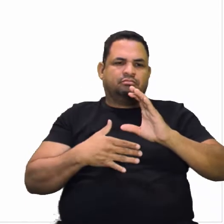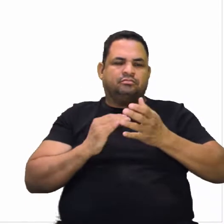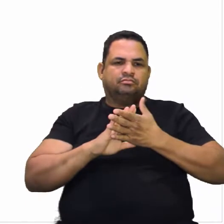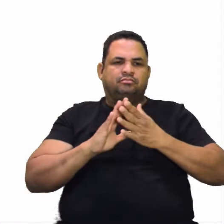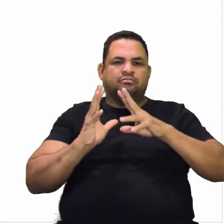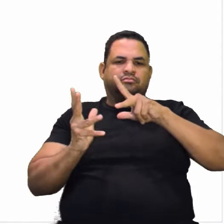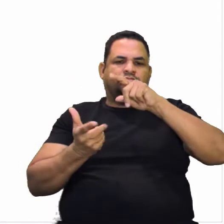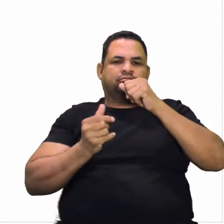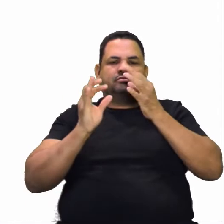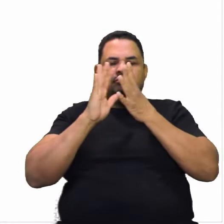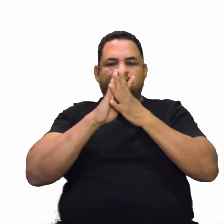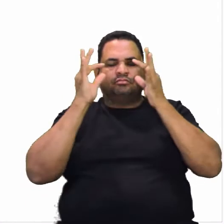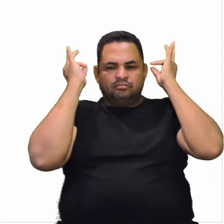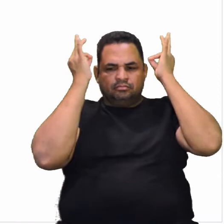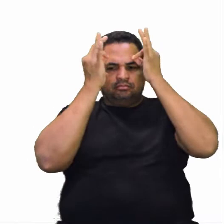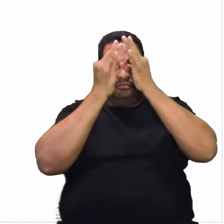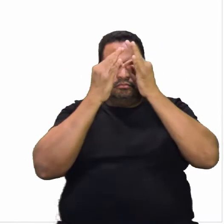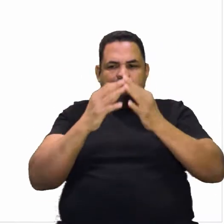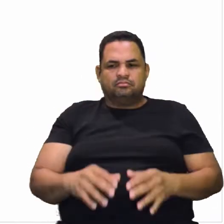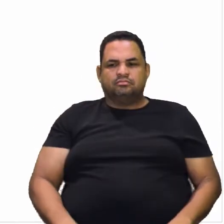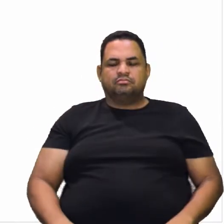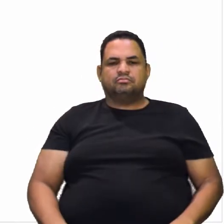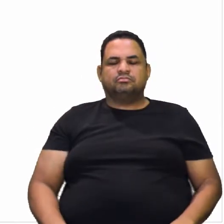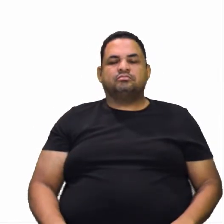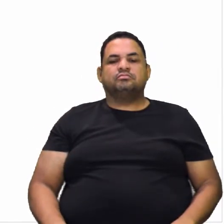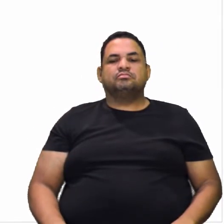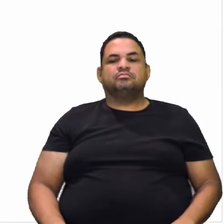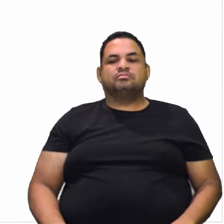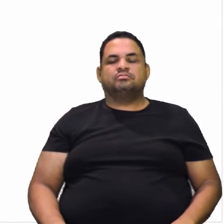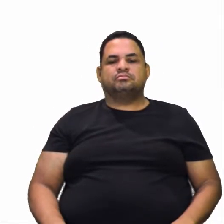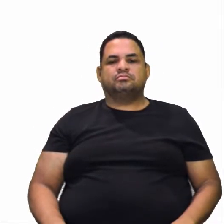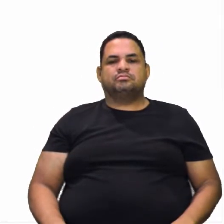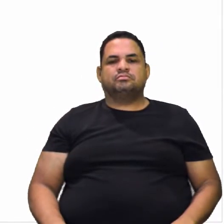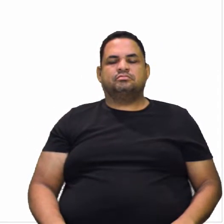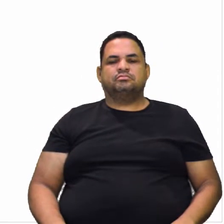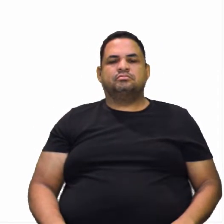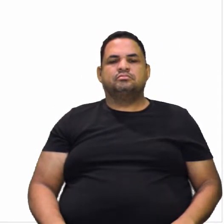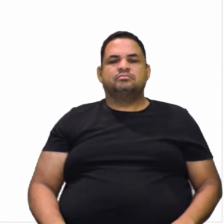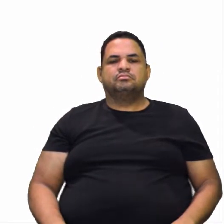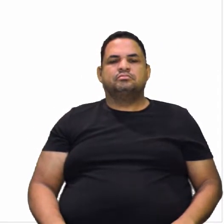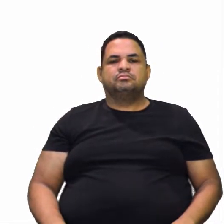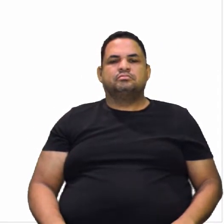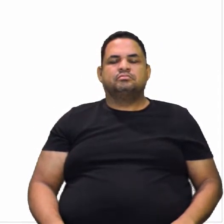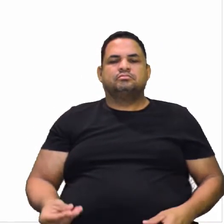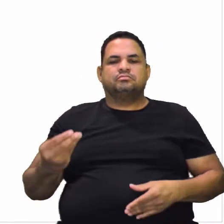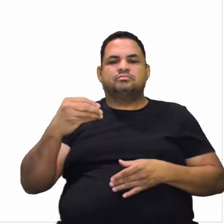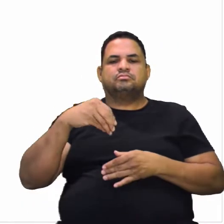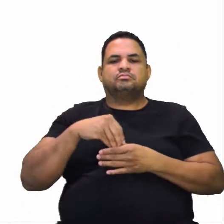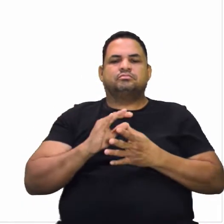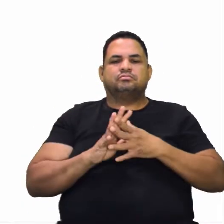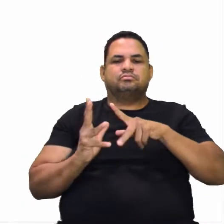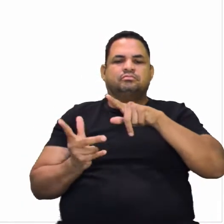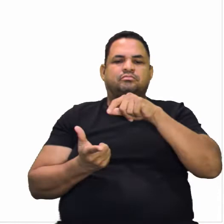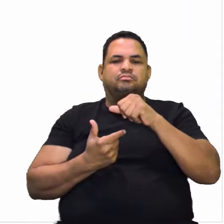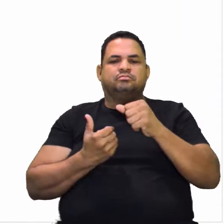grego. Quais são as características que está dentro desse mundo grego?